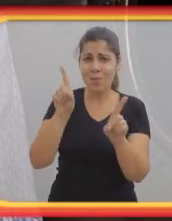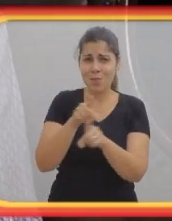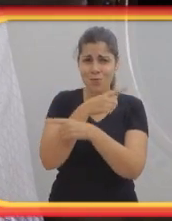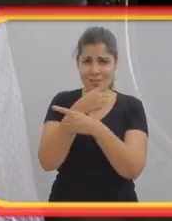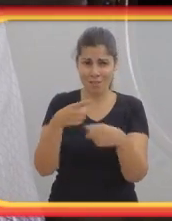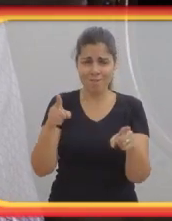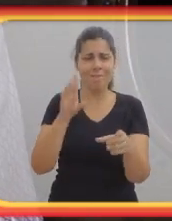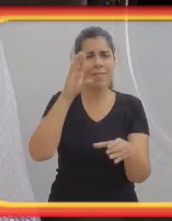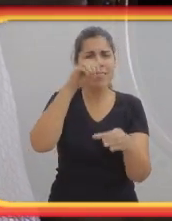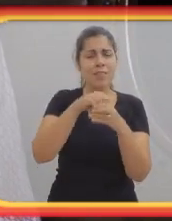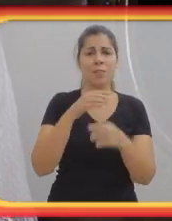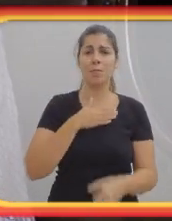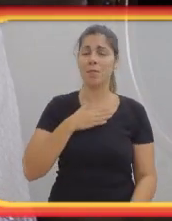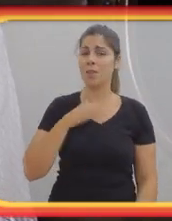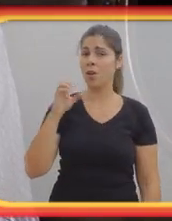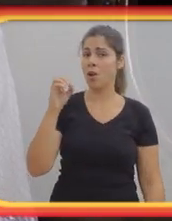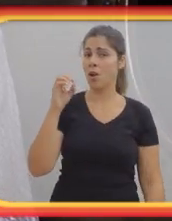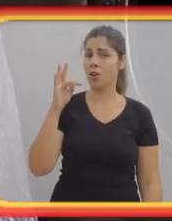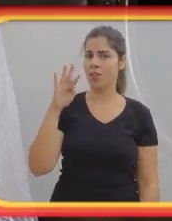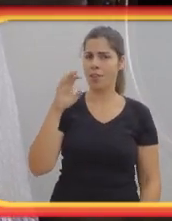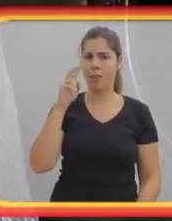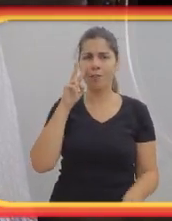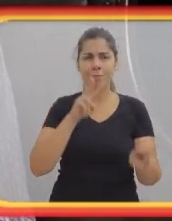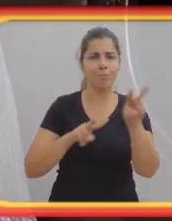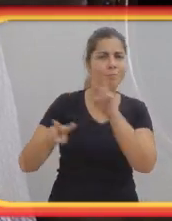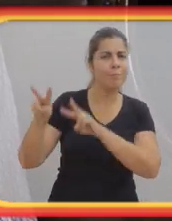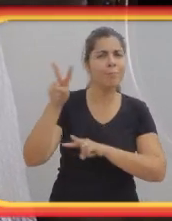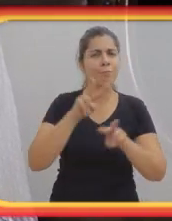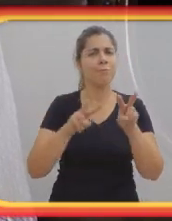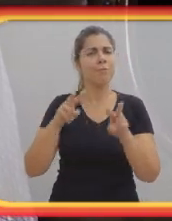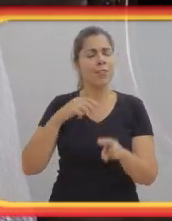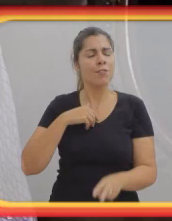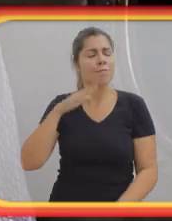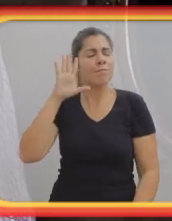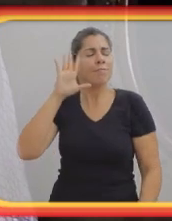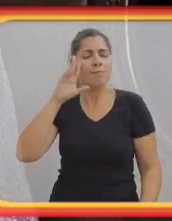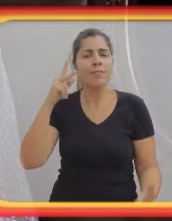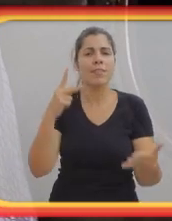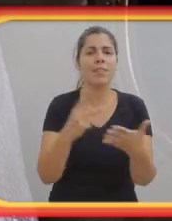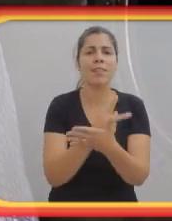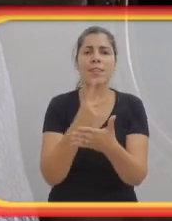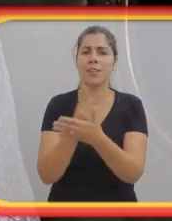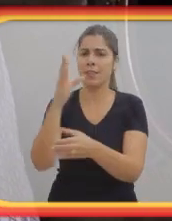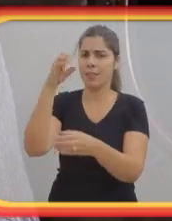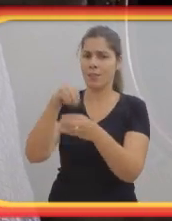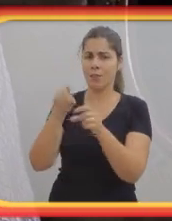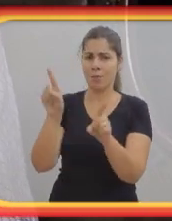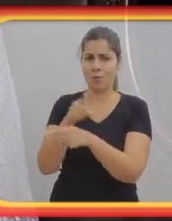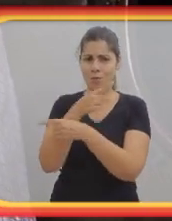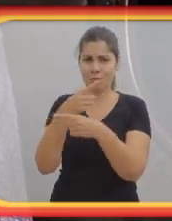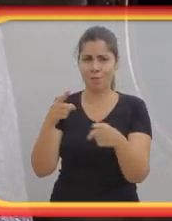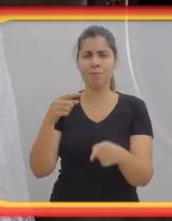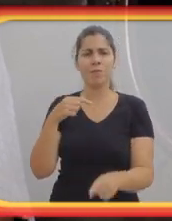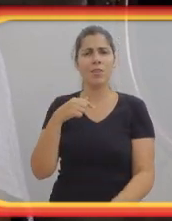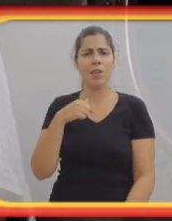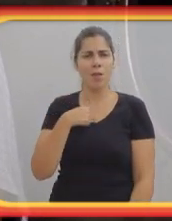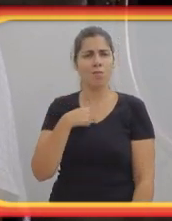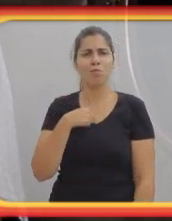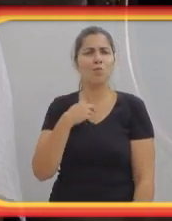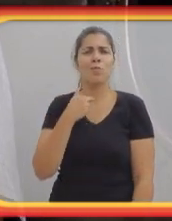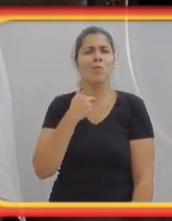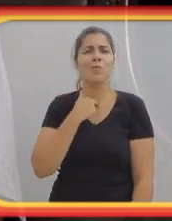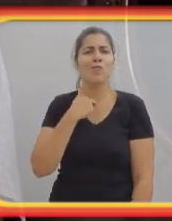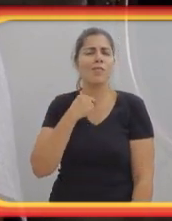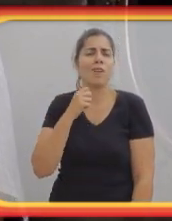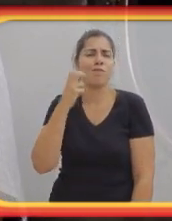dificuldade, dentro da minha condição de vida, entendeu? Eu acho que